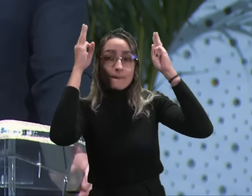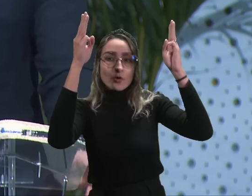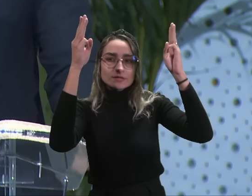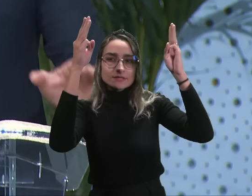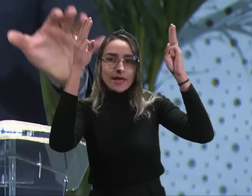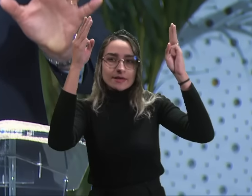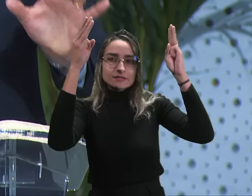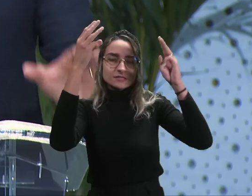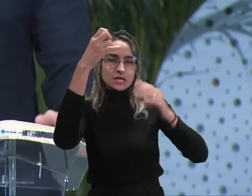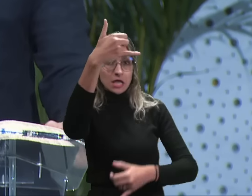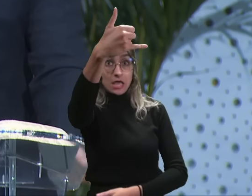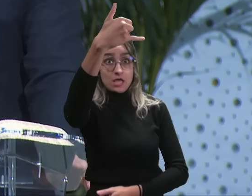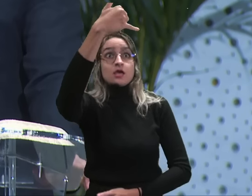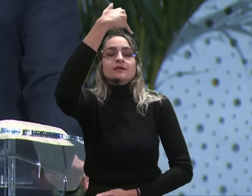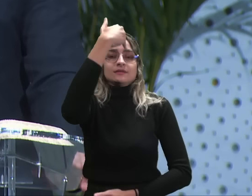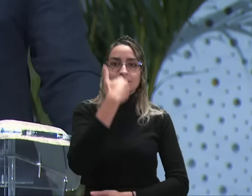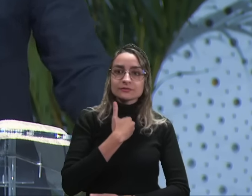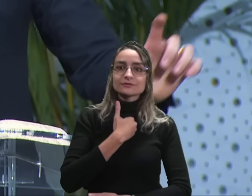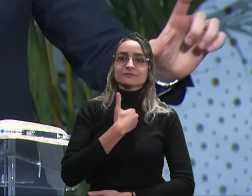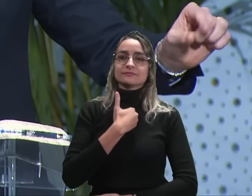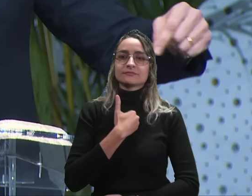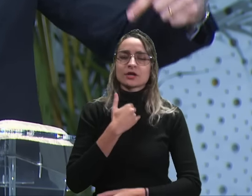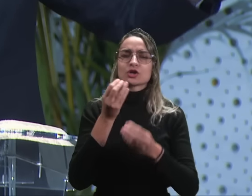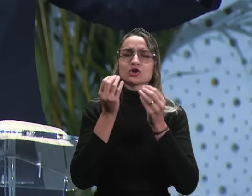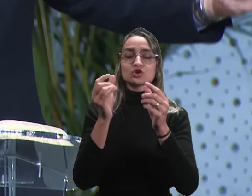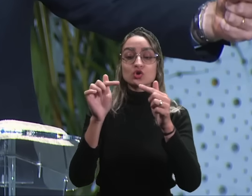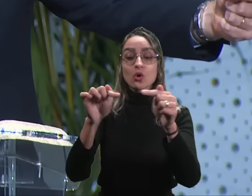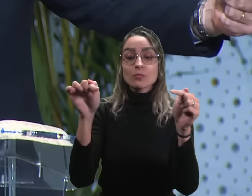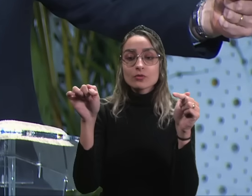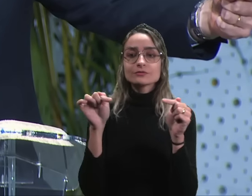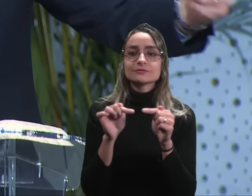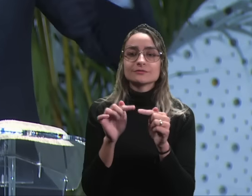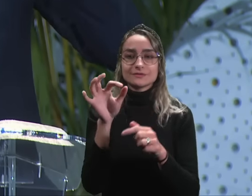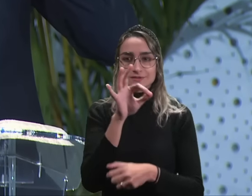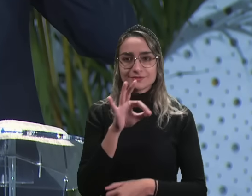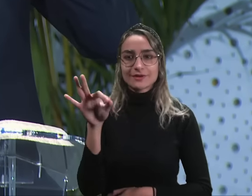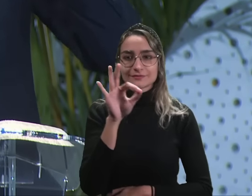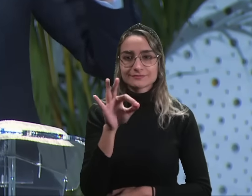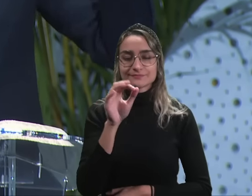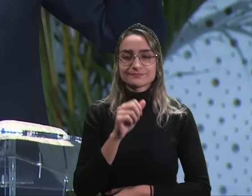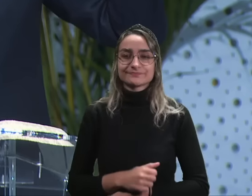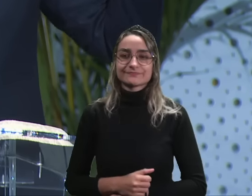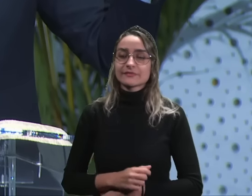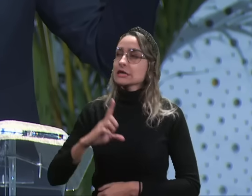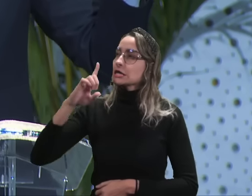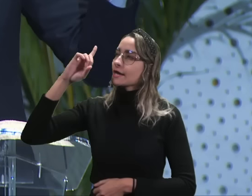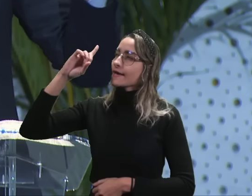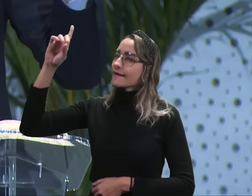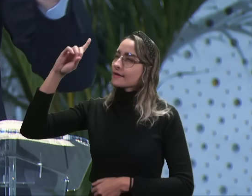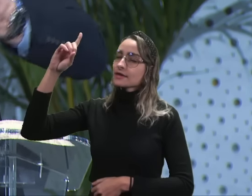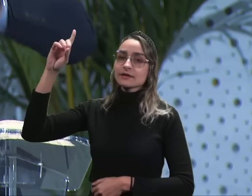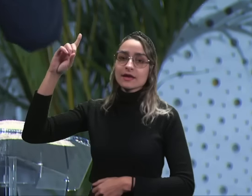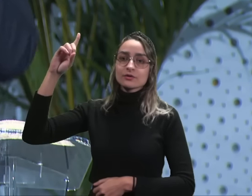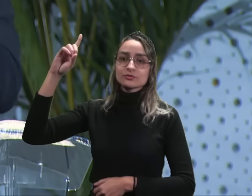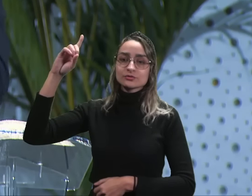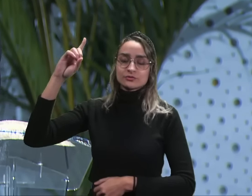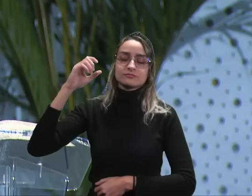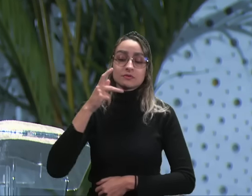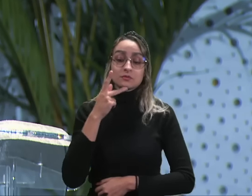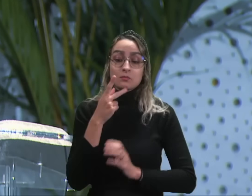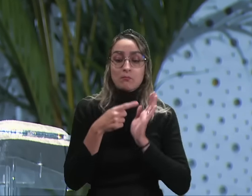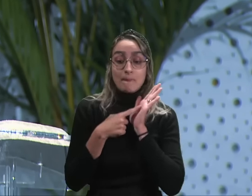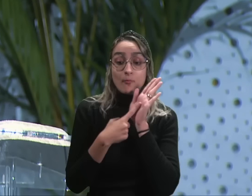este é algo muito interessante que o primeiro utensílio o primeiro utensílio que Deus